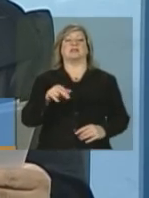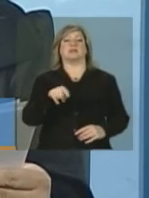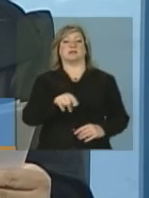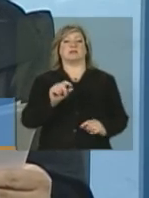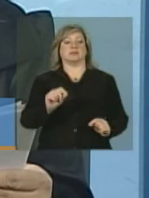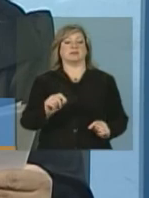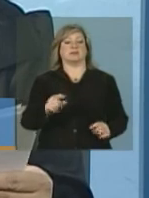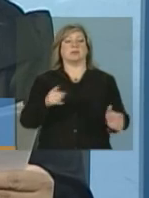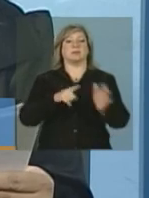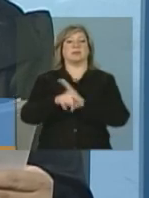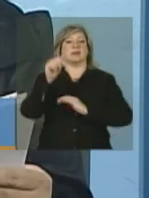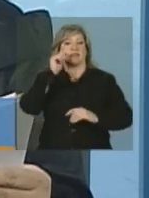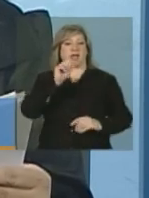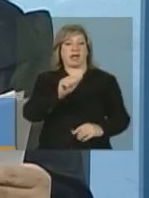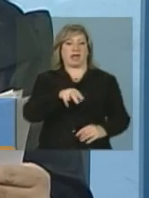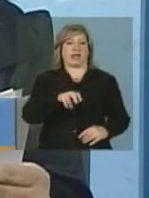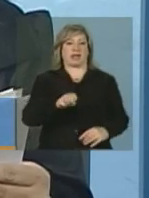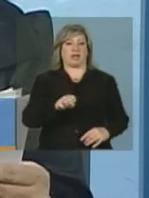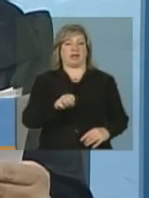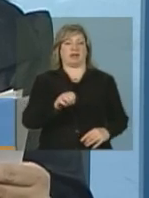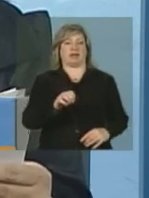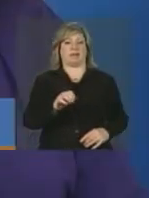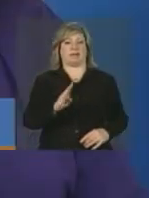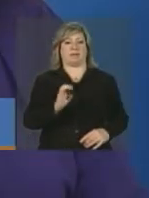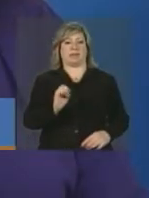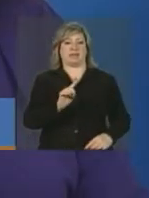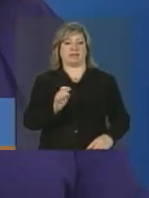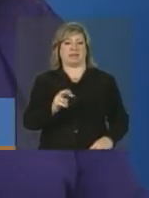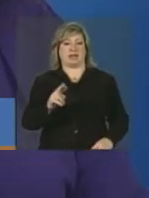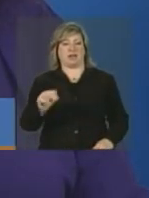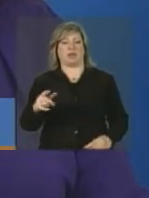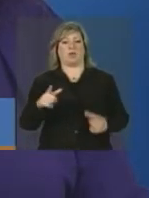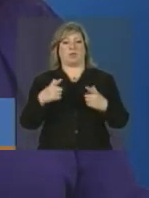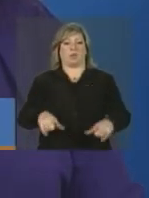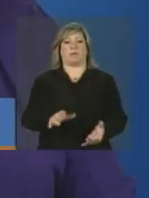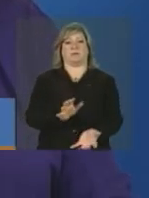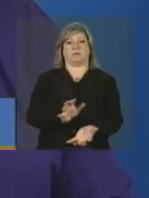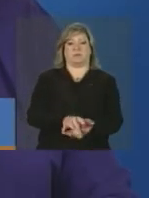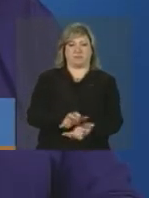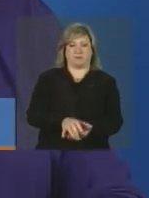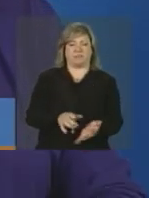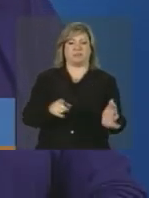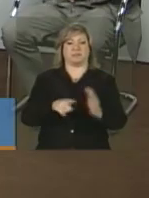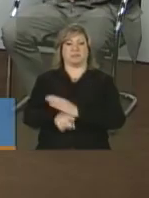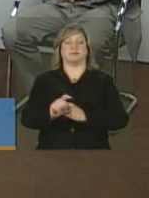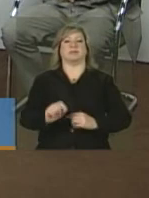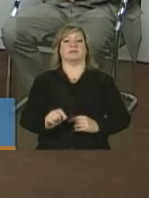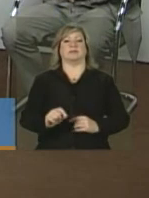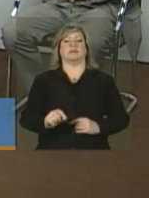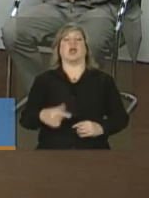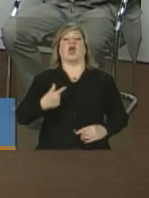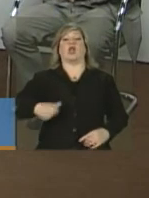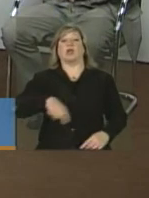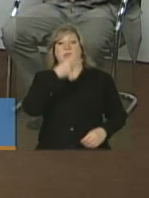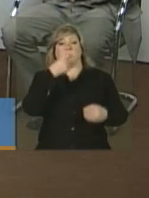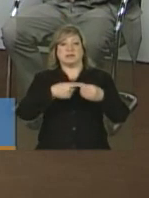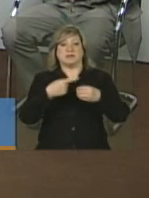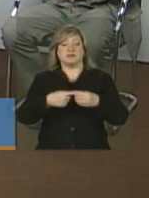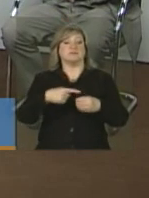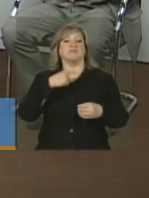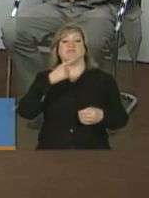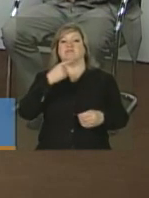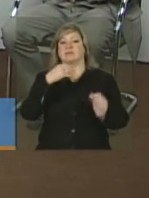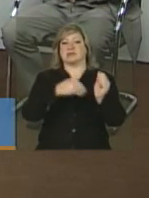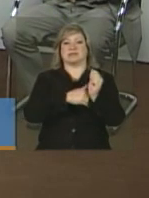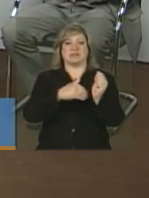a pergunta é da Anne Gabriele Bezerra, de Jataúba, Pernambuco. O nosso município está sem senha para acesso ao CadSUAS,